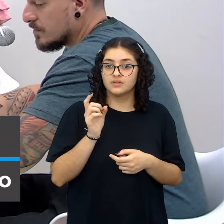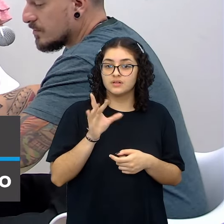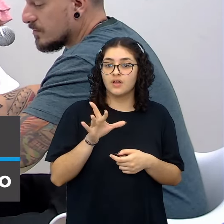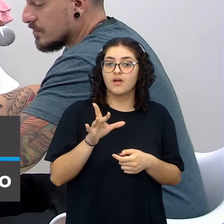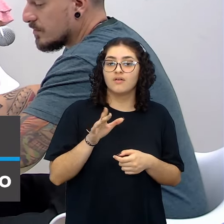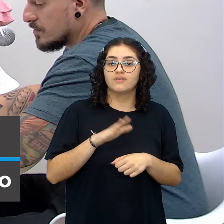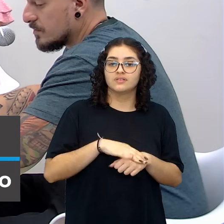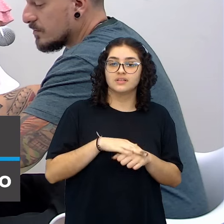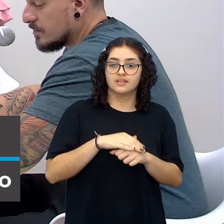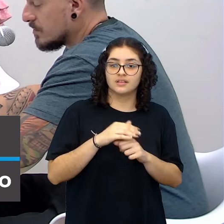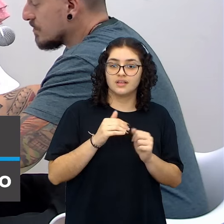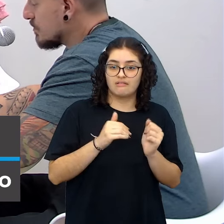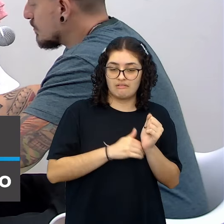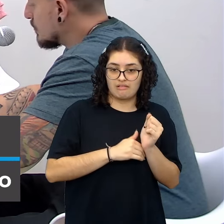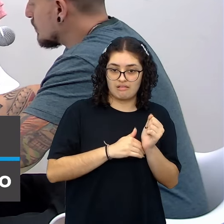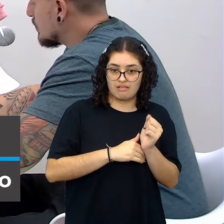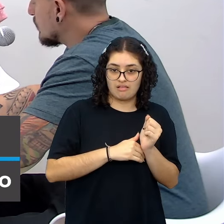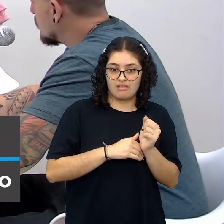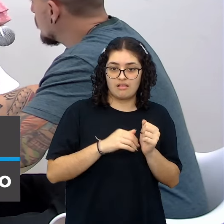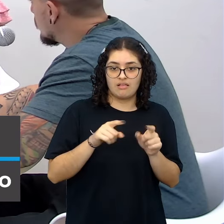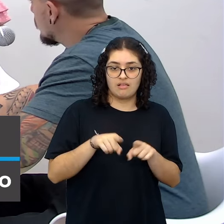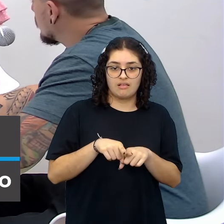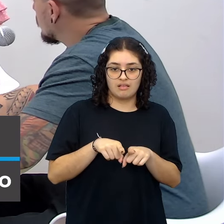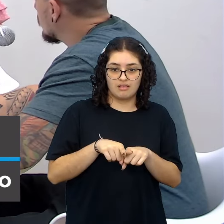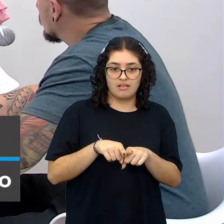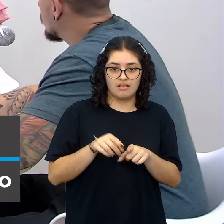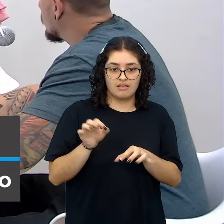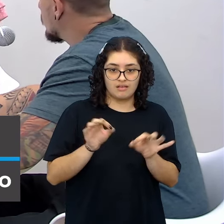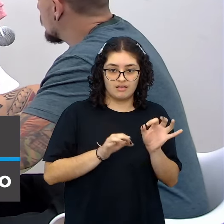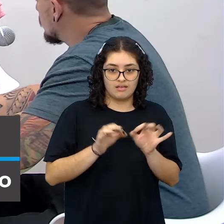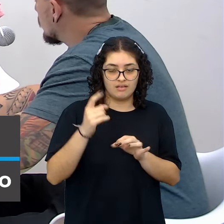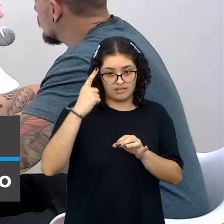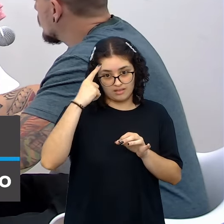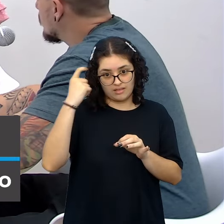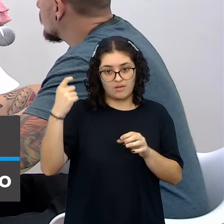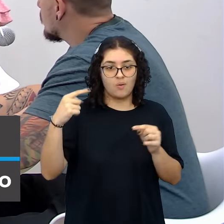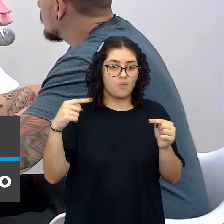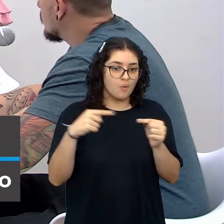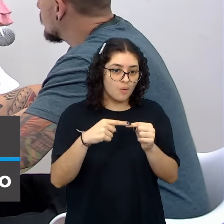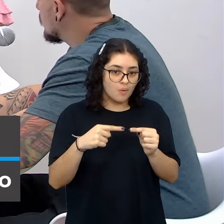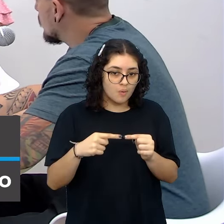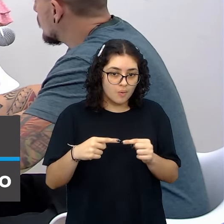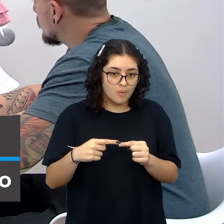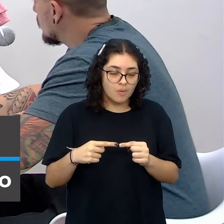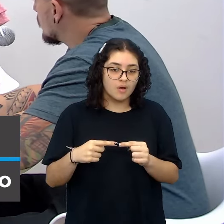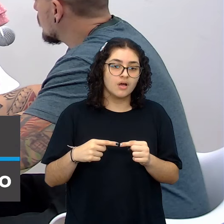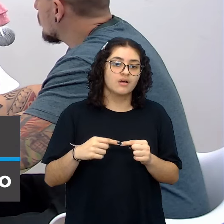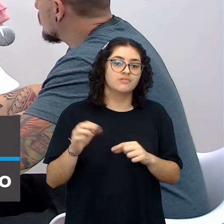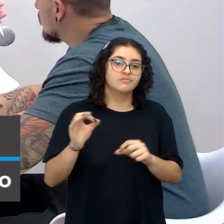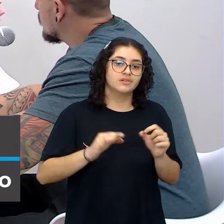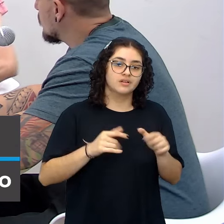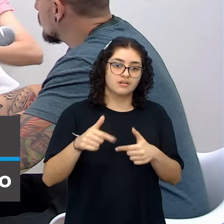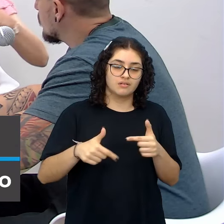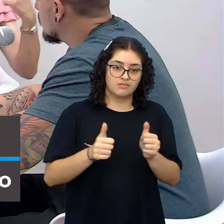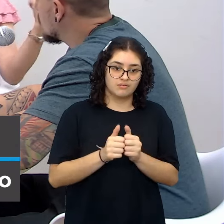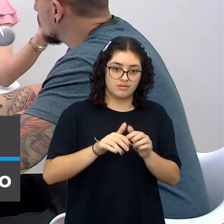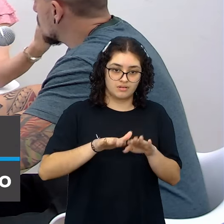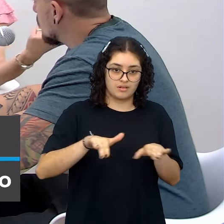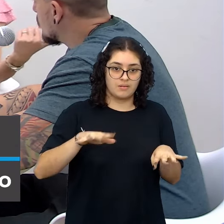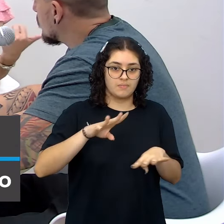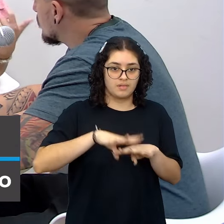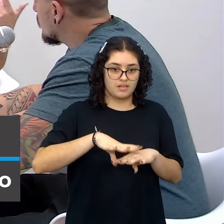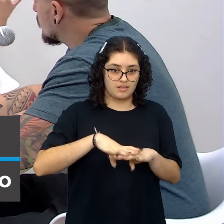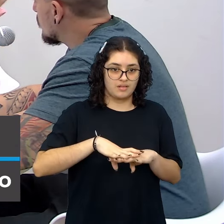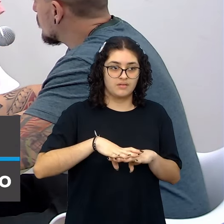a senha. Ele vai trazer a ideia de as operações mentais, a ideia de combinação, que a gente trabalha com as crianças lá em matemática, mas eu posso trazer